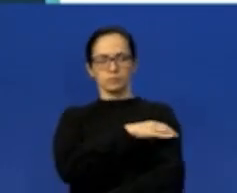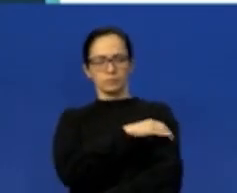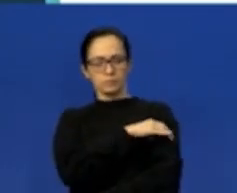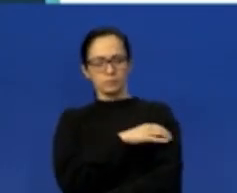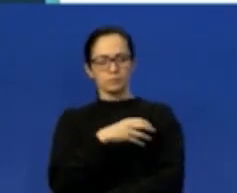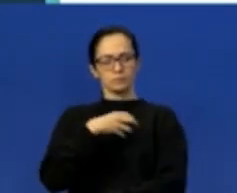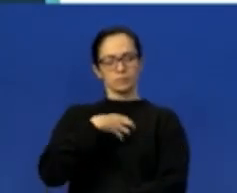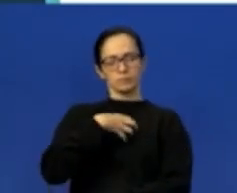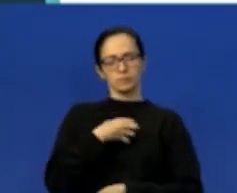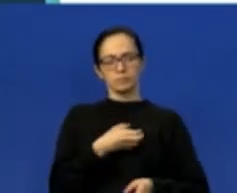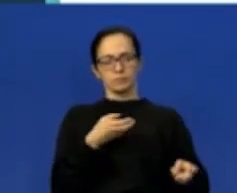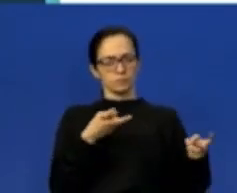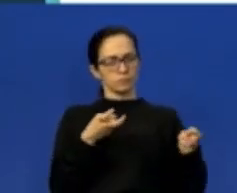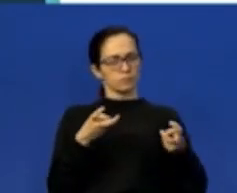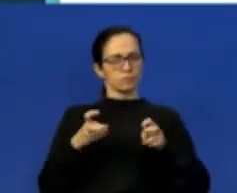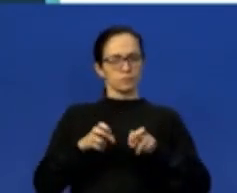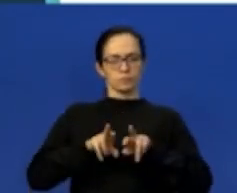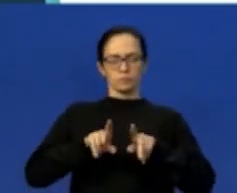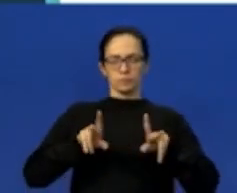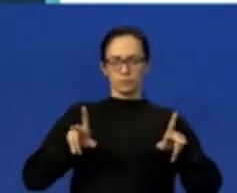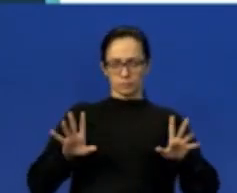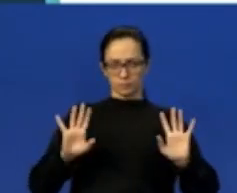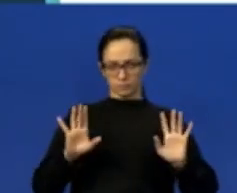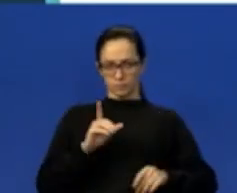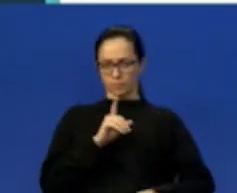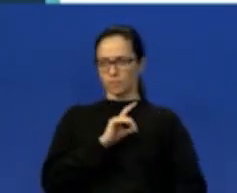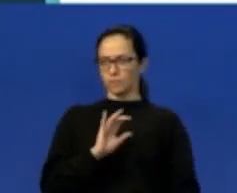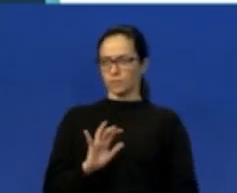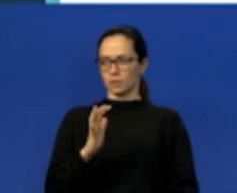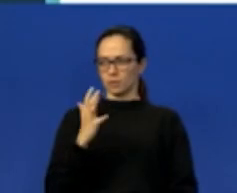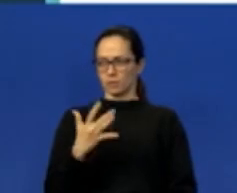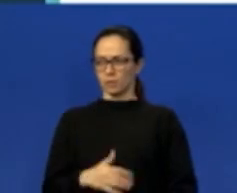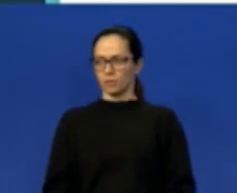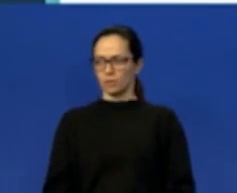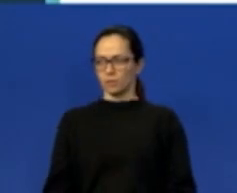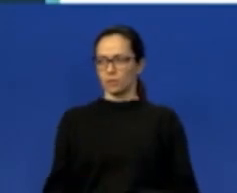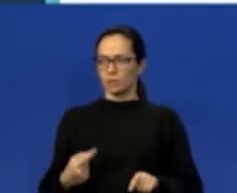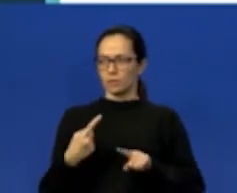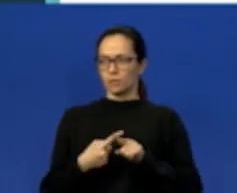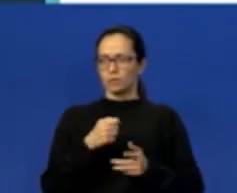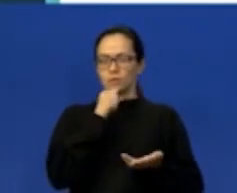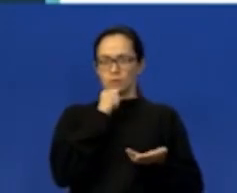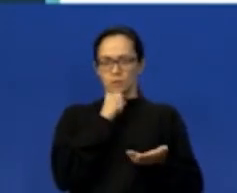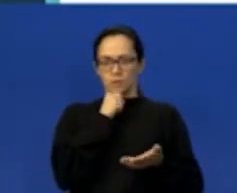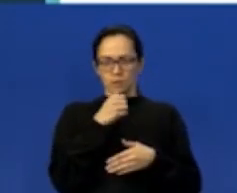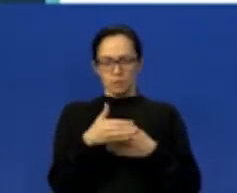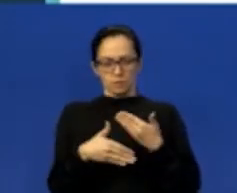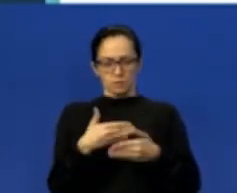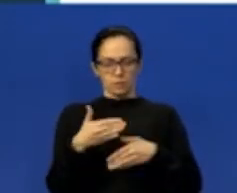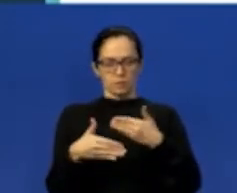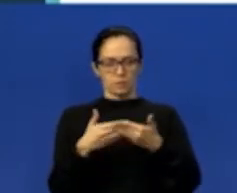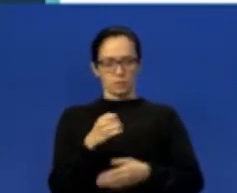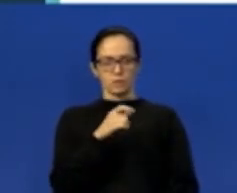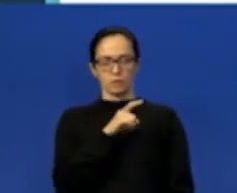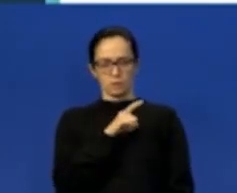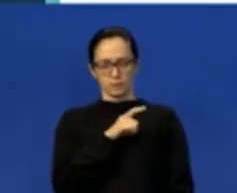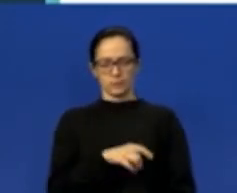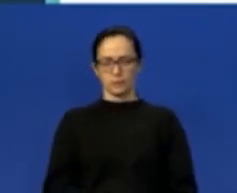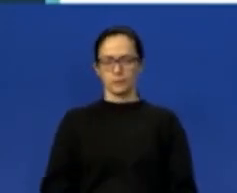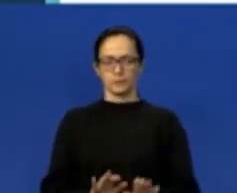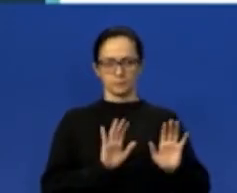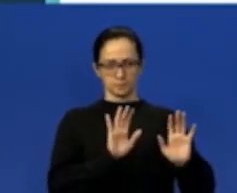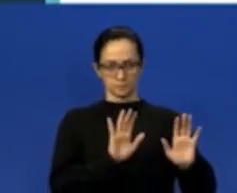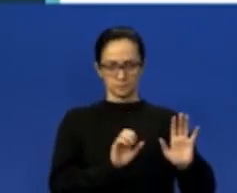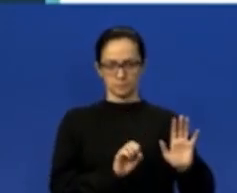sentidos, todo o nosso sistema sensorial fica afetado por causa do envelhecimento, o processo de perdas biológicas,